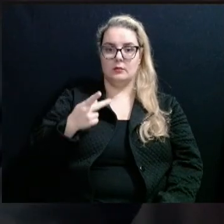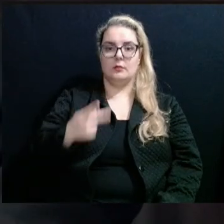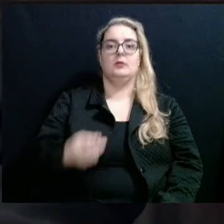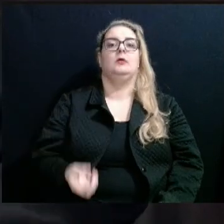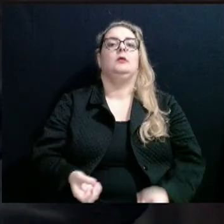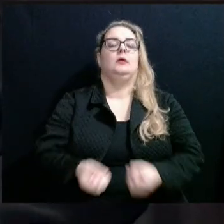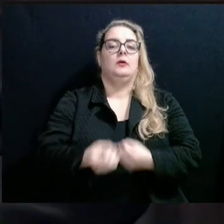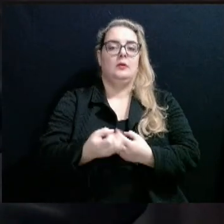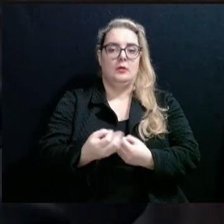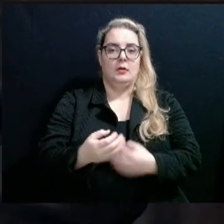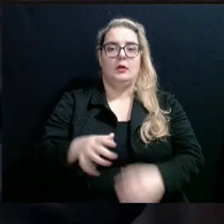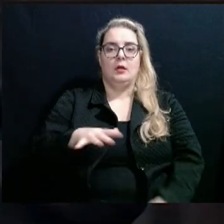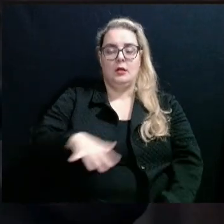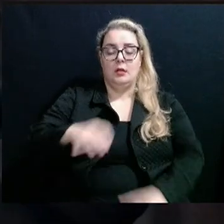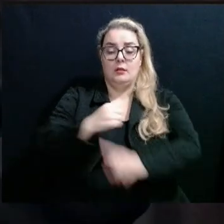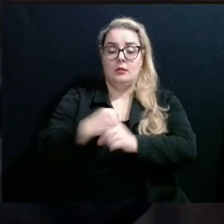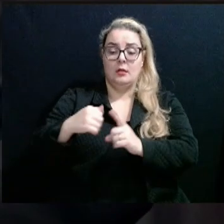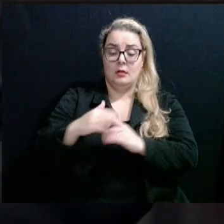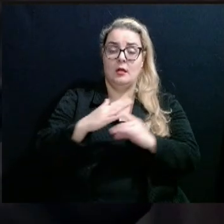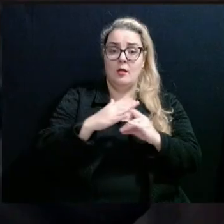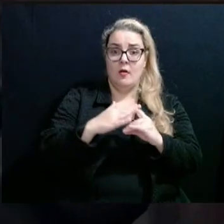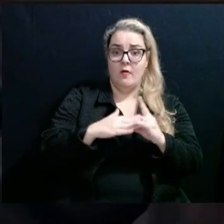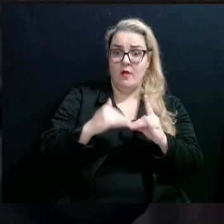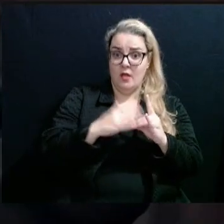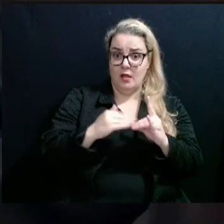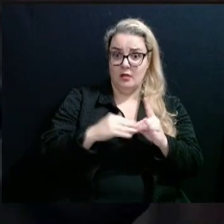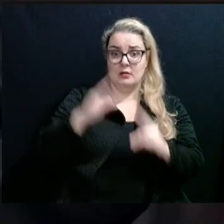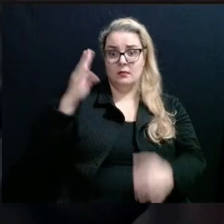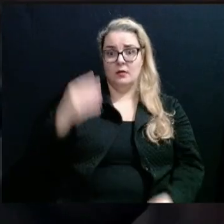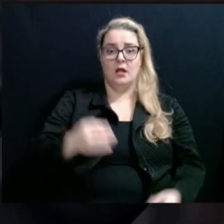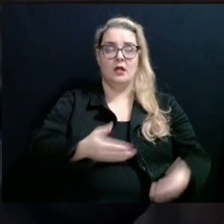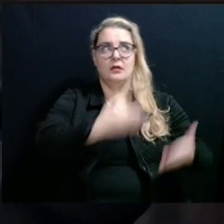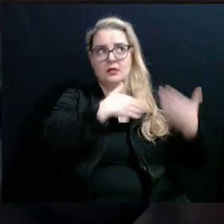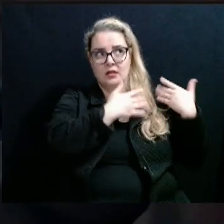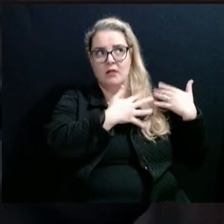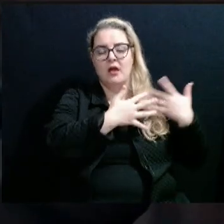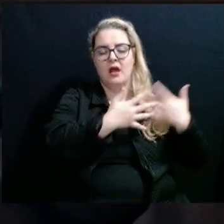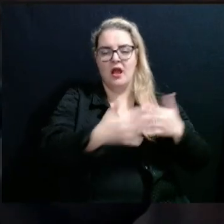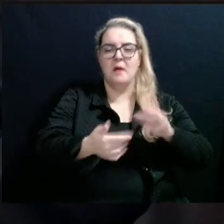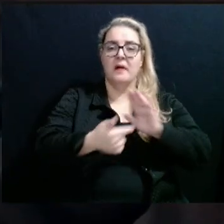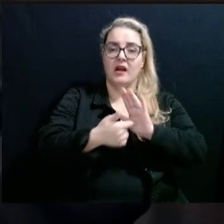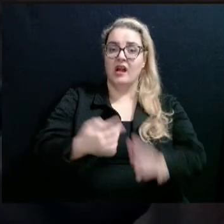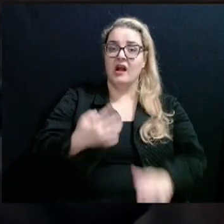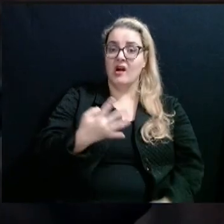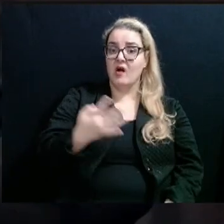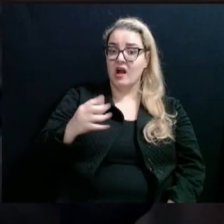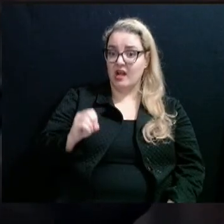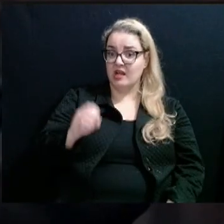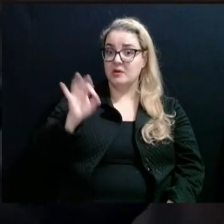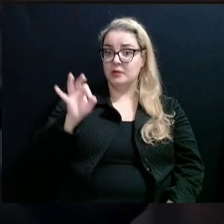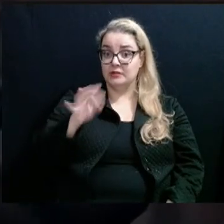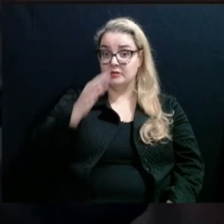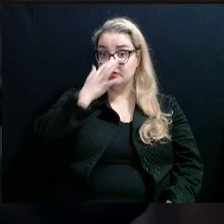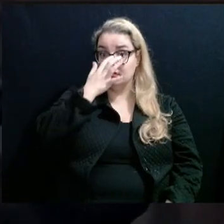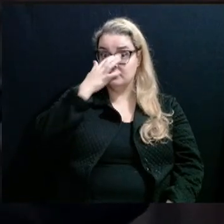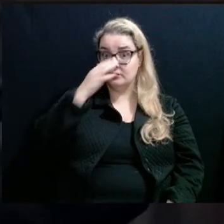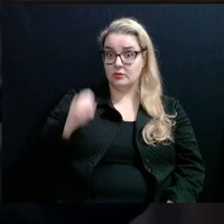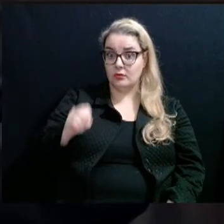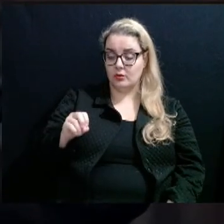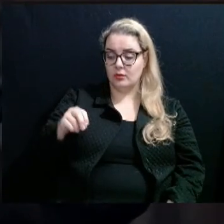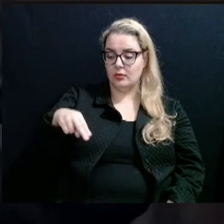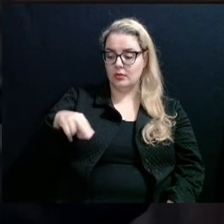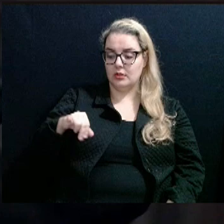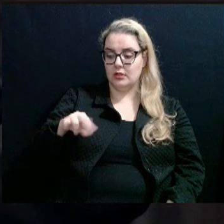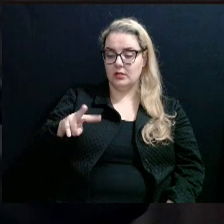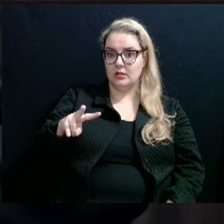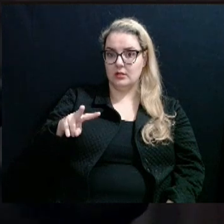Vegetariana Brasileira, isso já de alguns anos atrás, mostrava que 40% dos onívoros Exato. são deficientes em